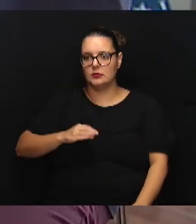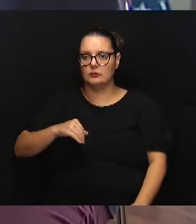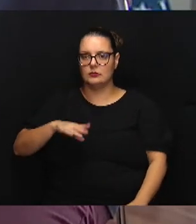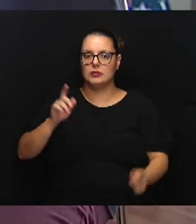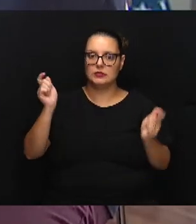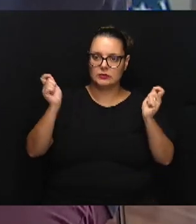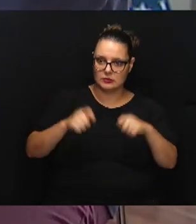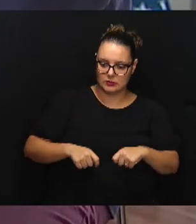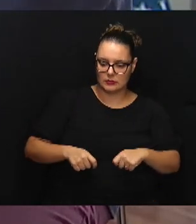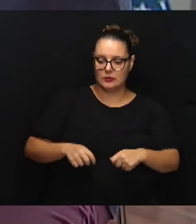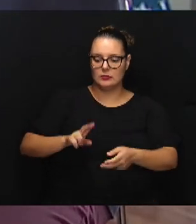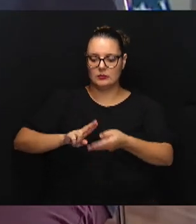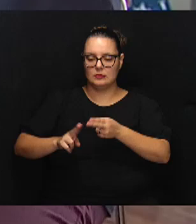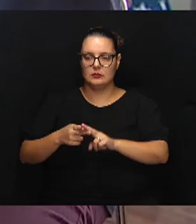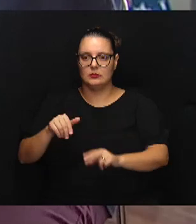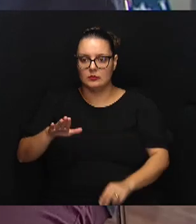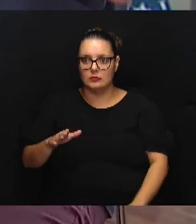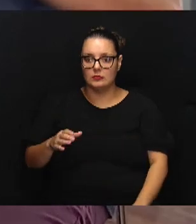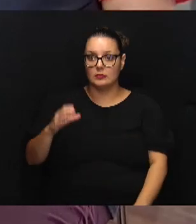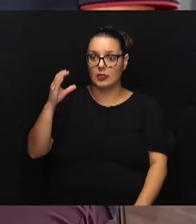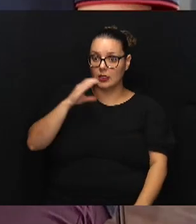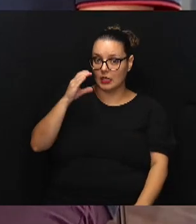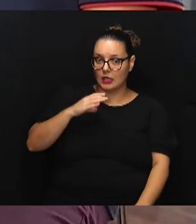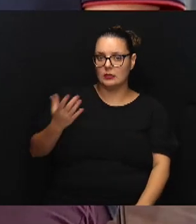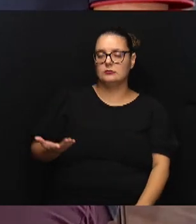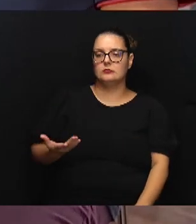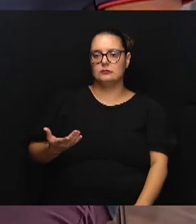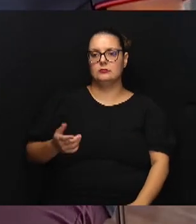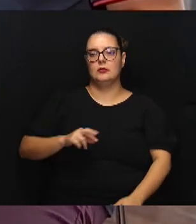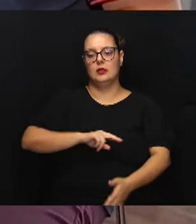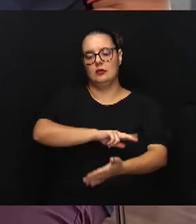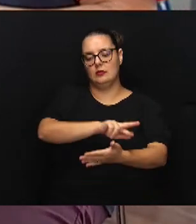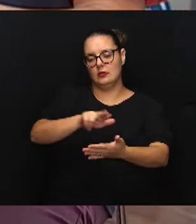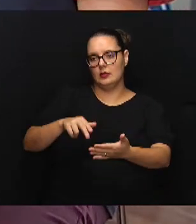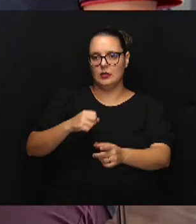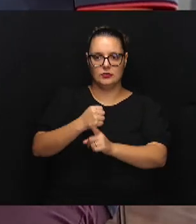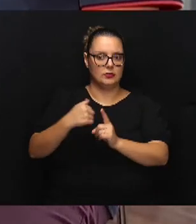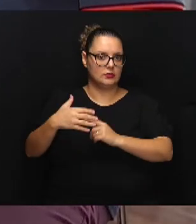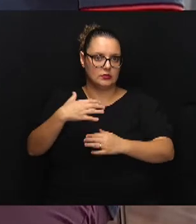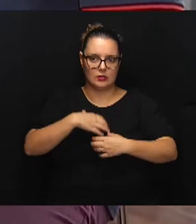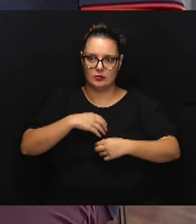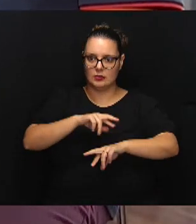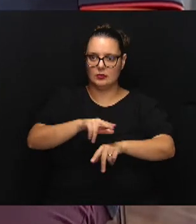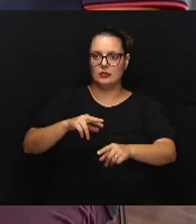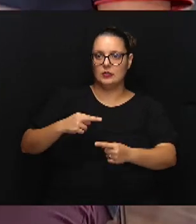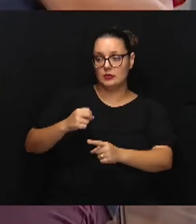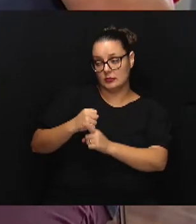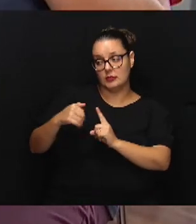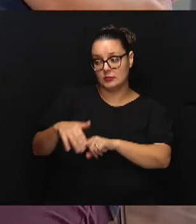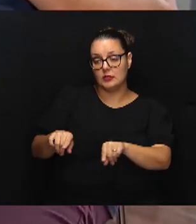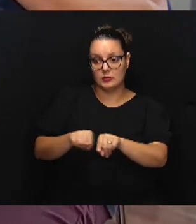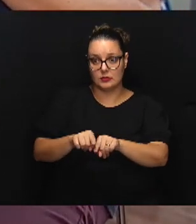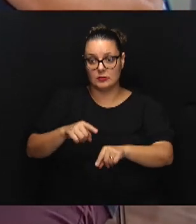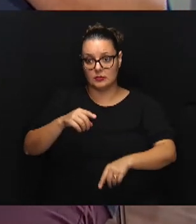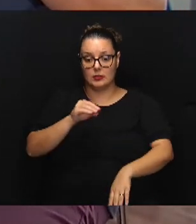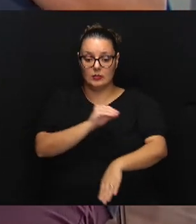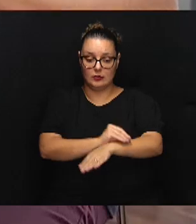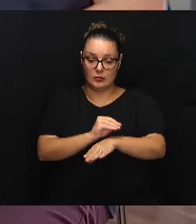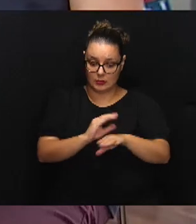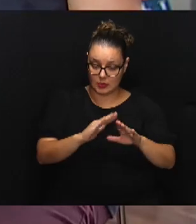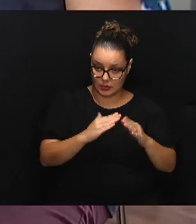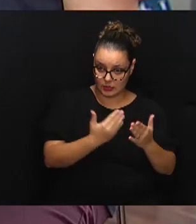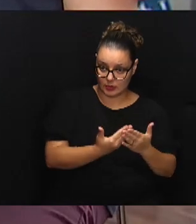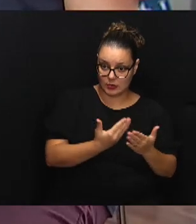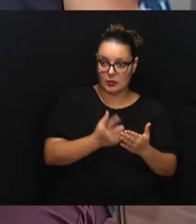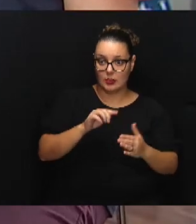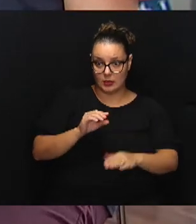capaz, mais habilidoso, mais hábil a uma série de questões socioemocionais, sociais, né? Então, cuidar da escola é cuidar